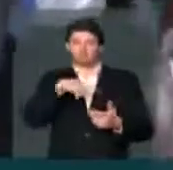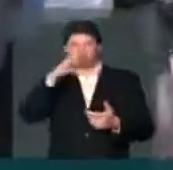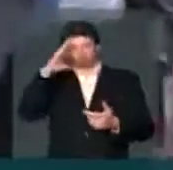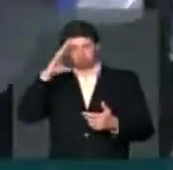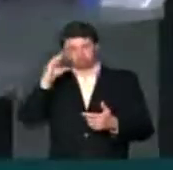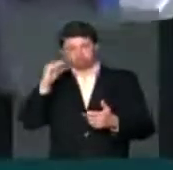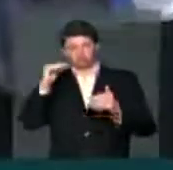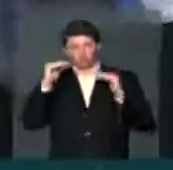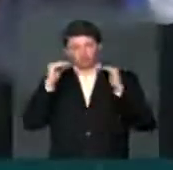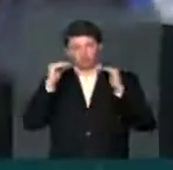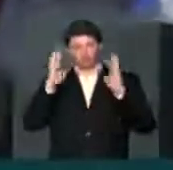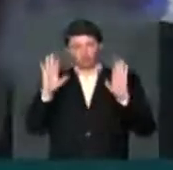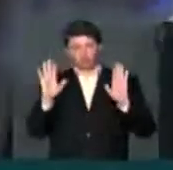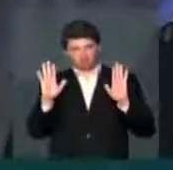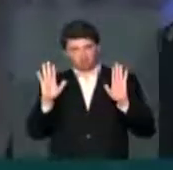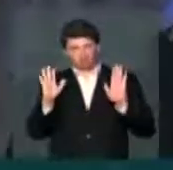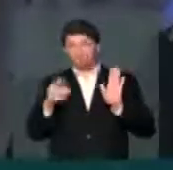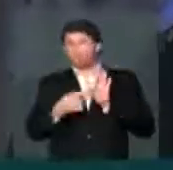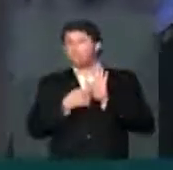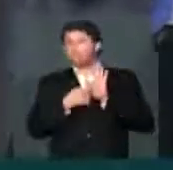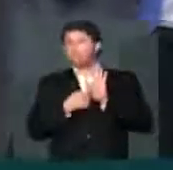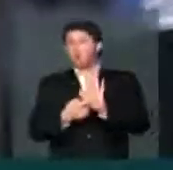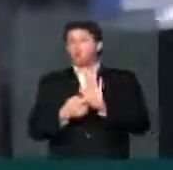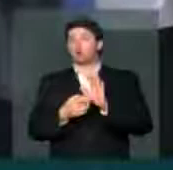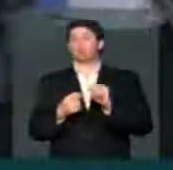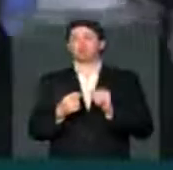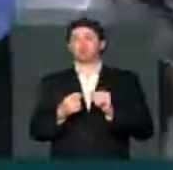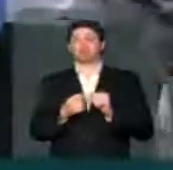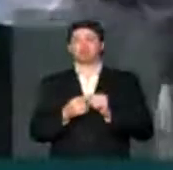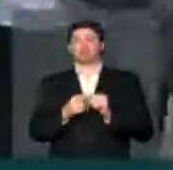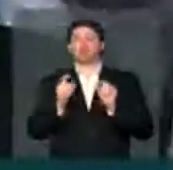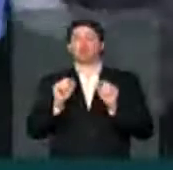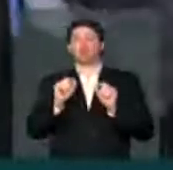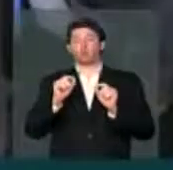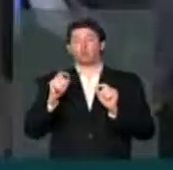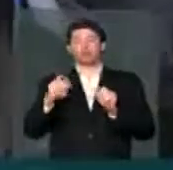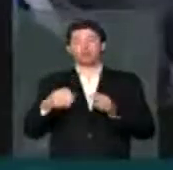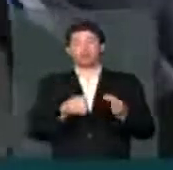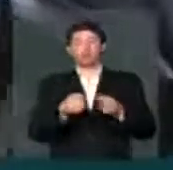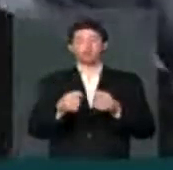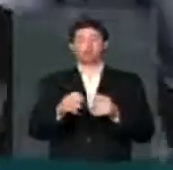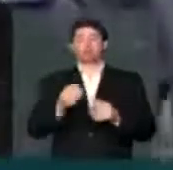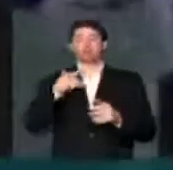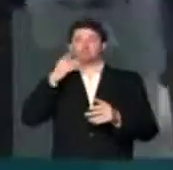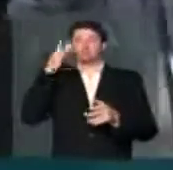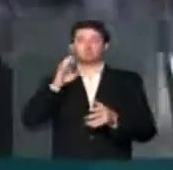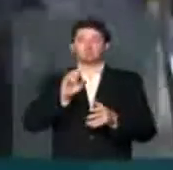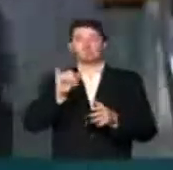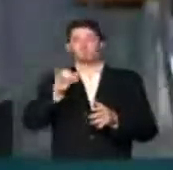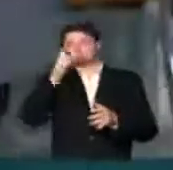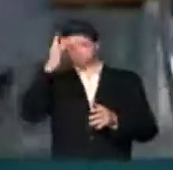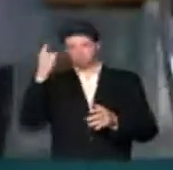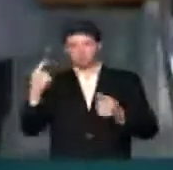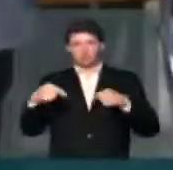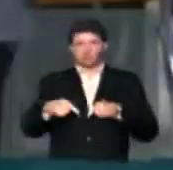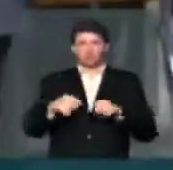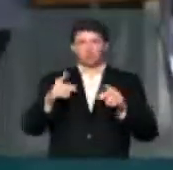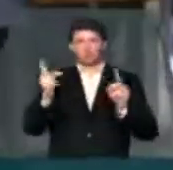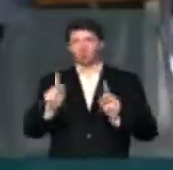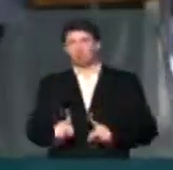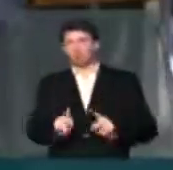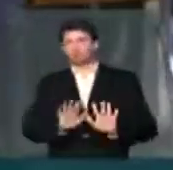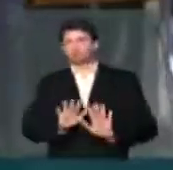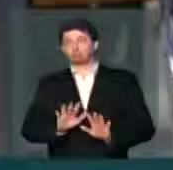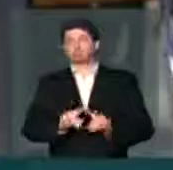com o seu equilíbrio, aponta para a direção a se seguir. Não segue quem não quiser e quem está contra o povo.